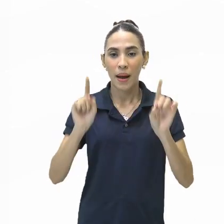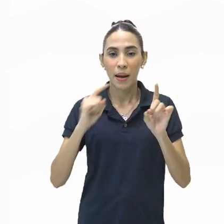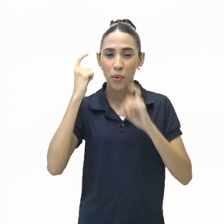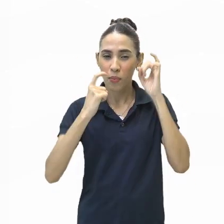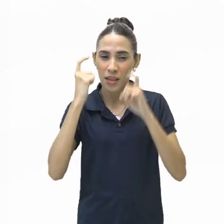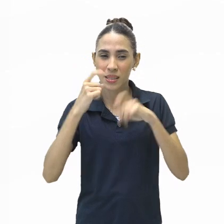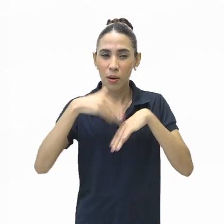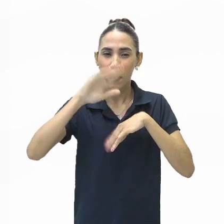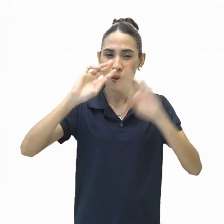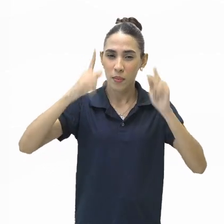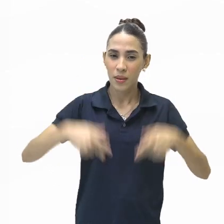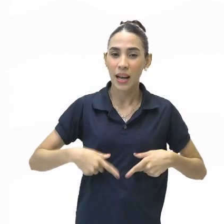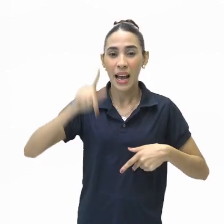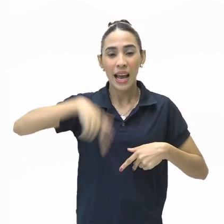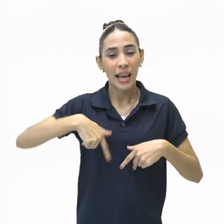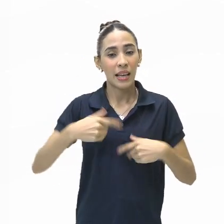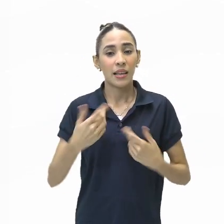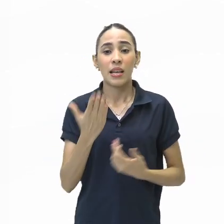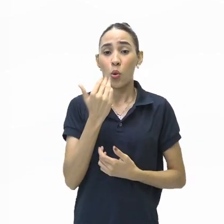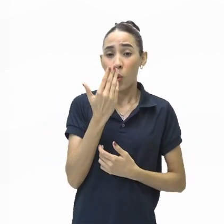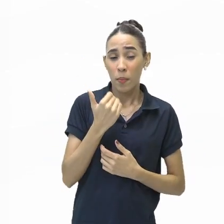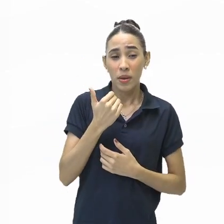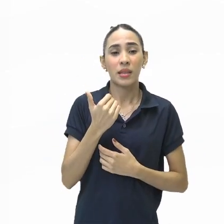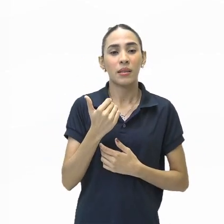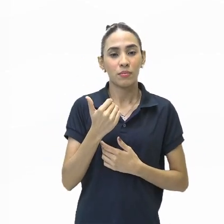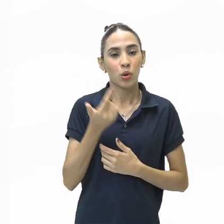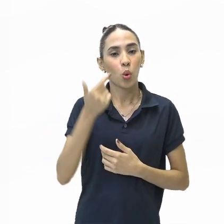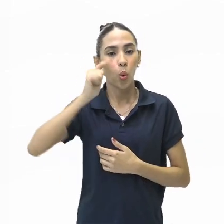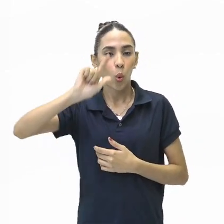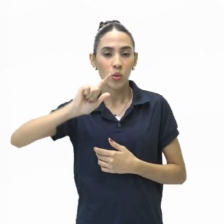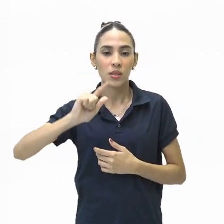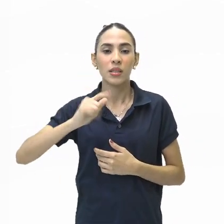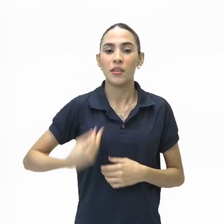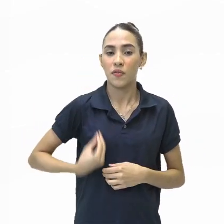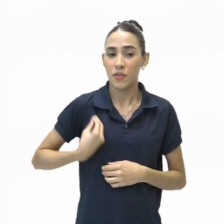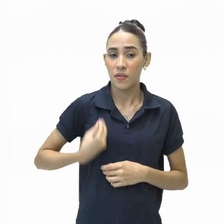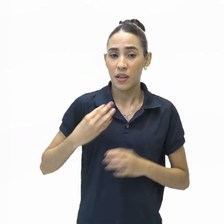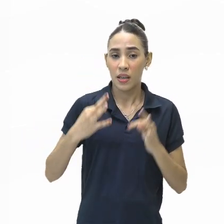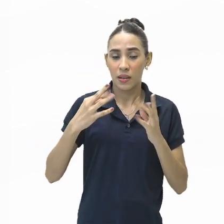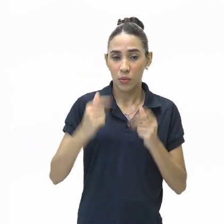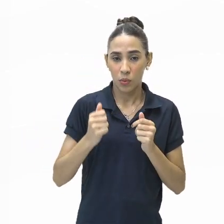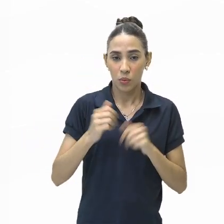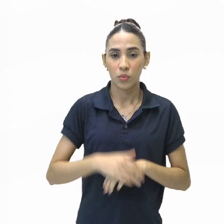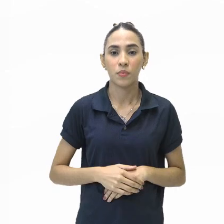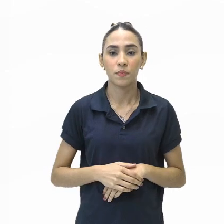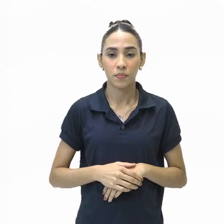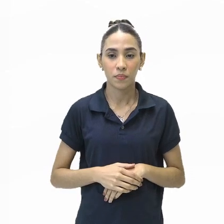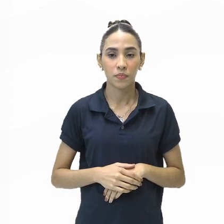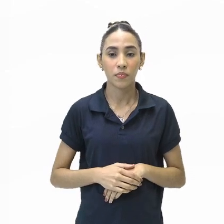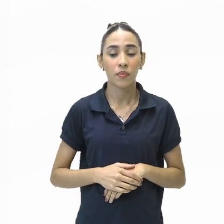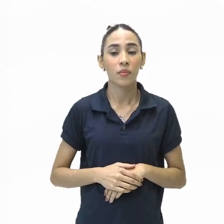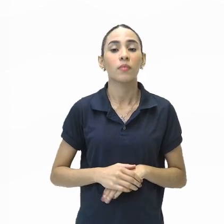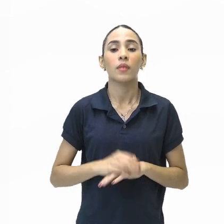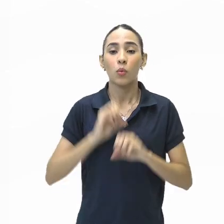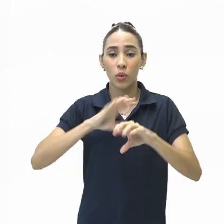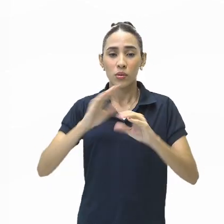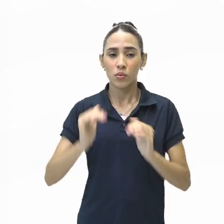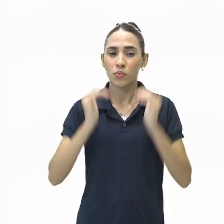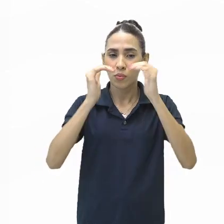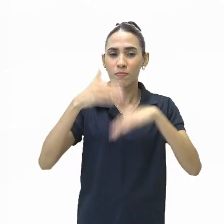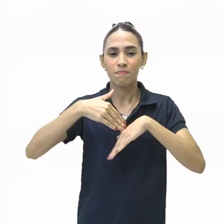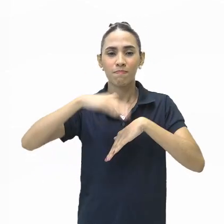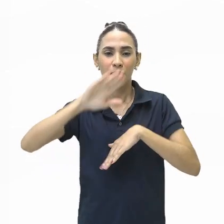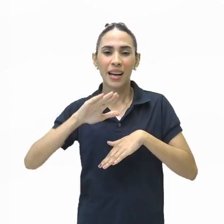da humanidade é produzir comida suficiente para alimentar os sobreviventes. O ensino superior é uma realidade cada vez